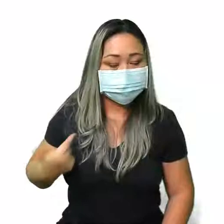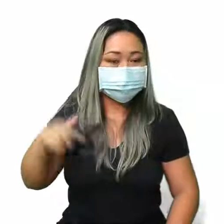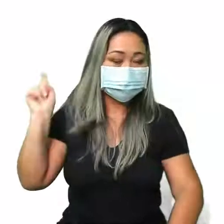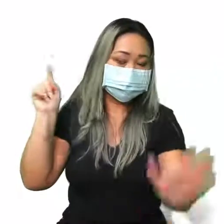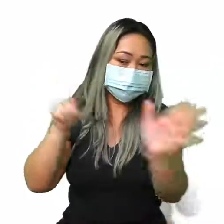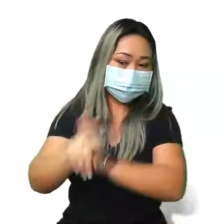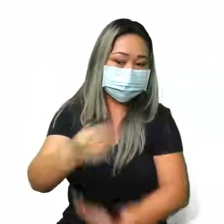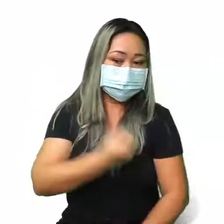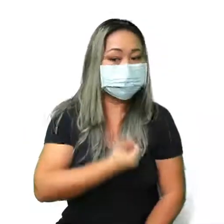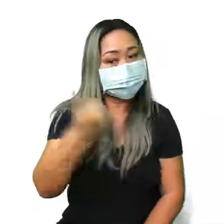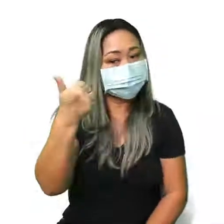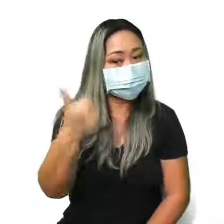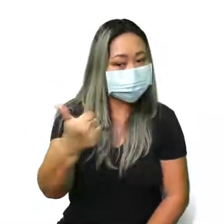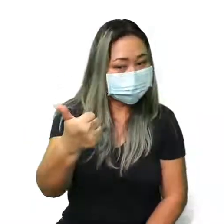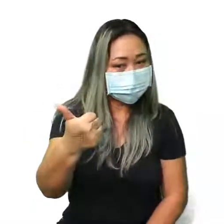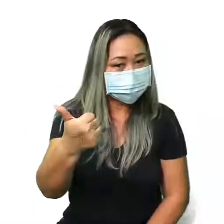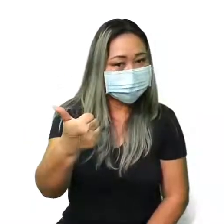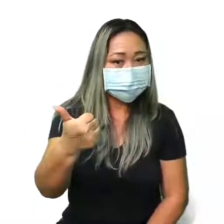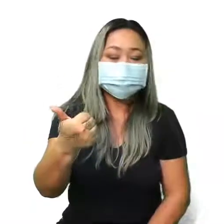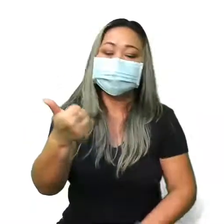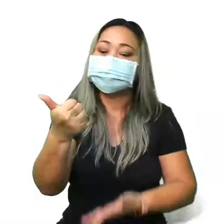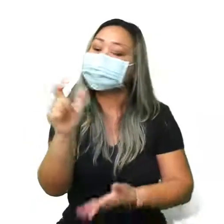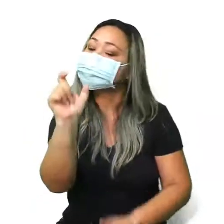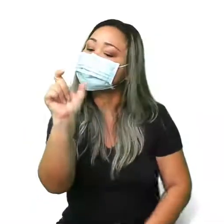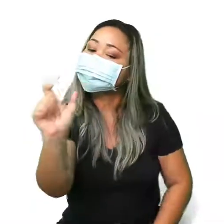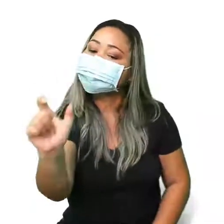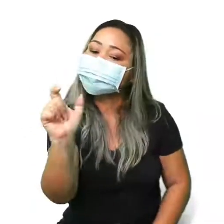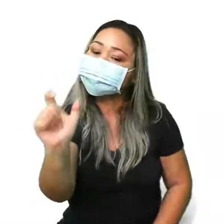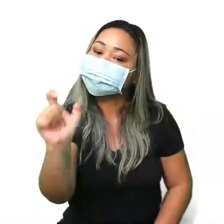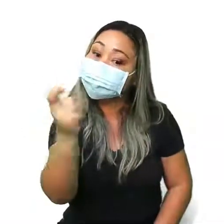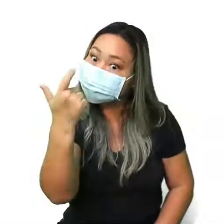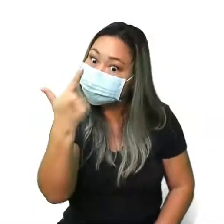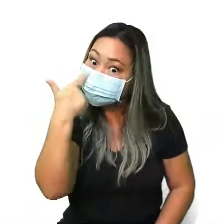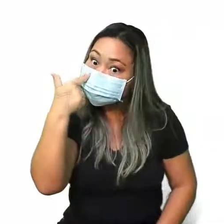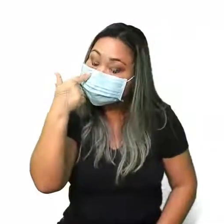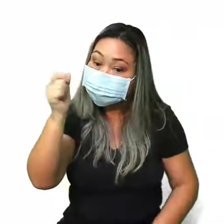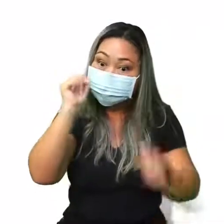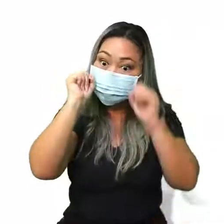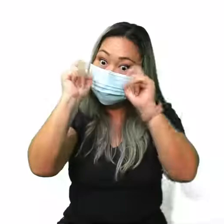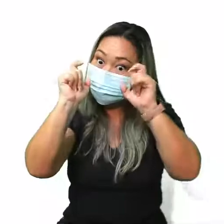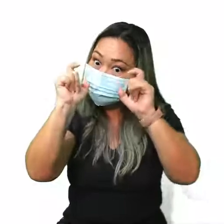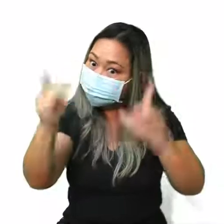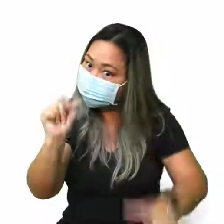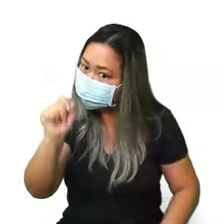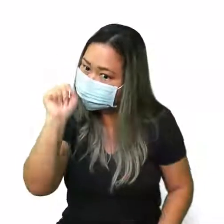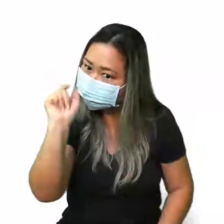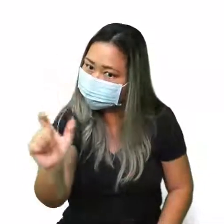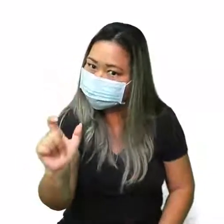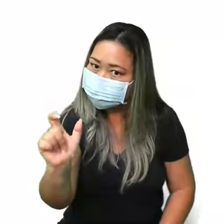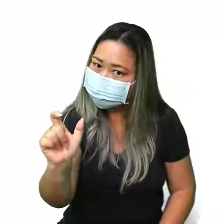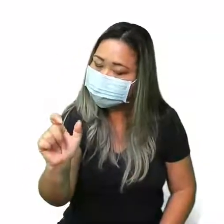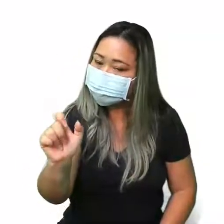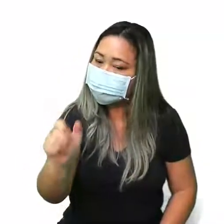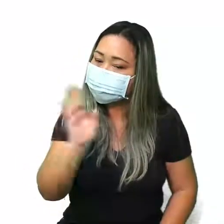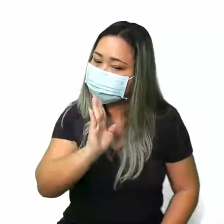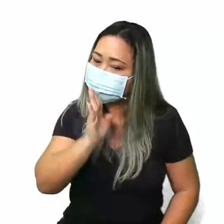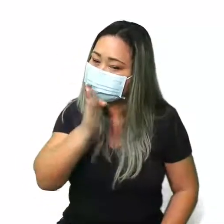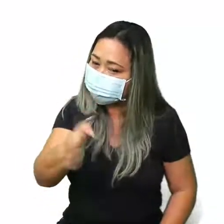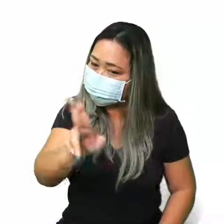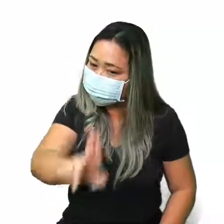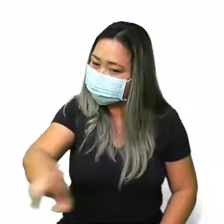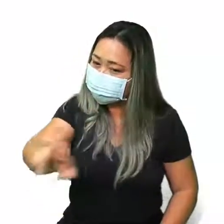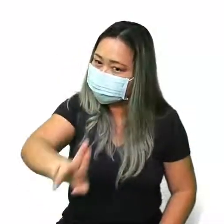questão número 1. O termo, presta atenção na pegada. O termo